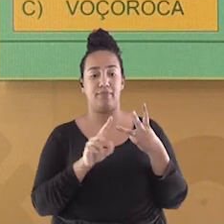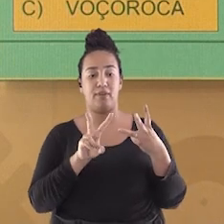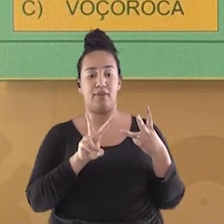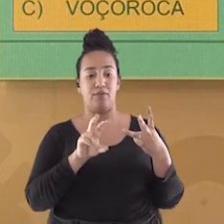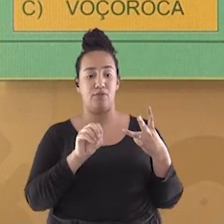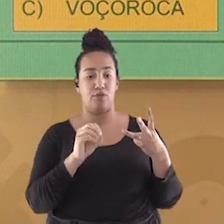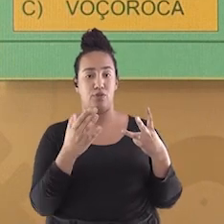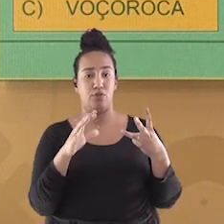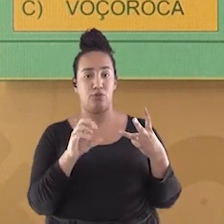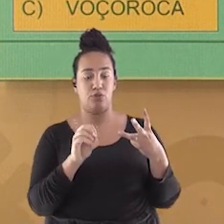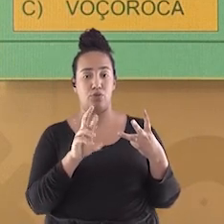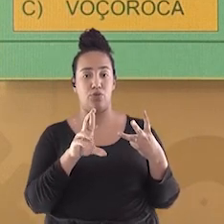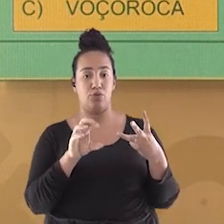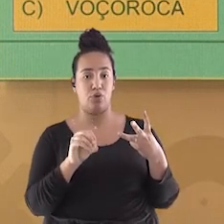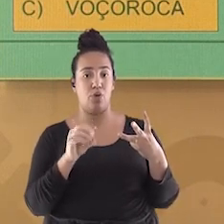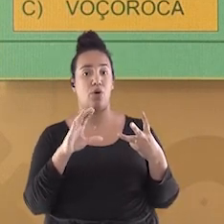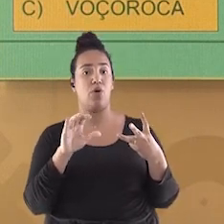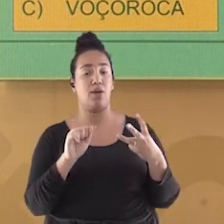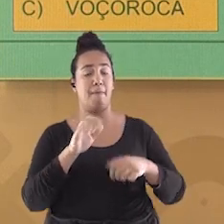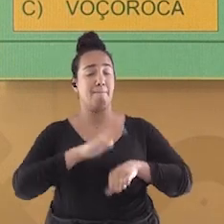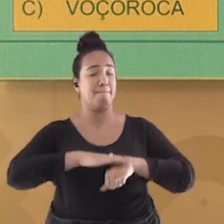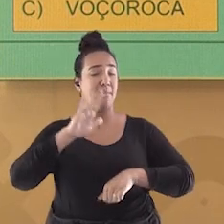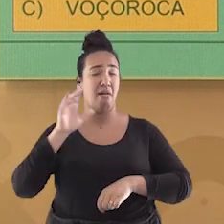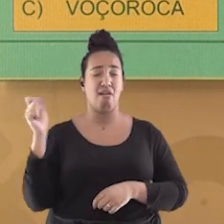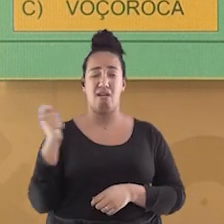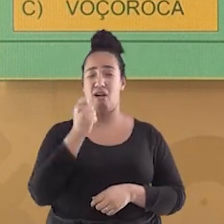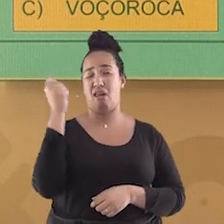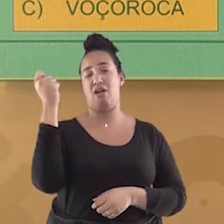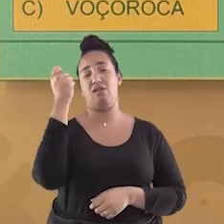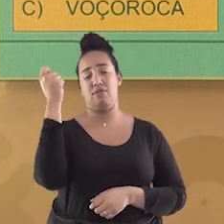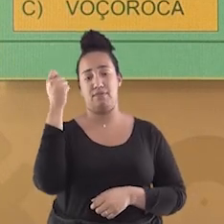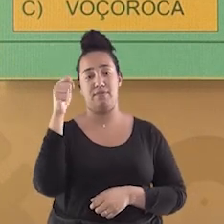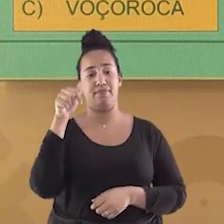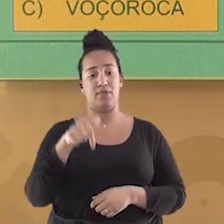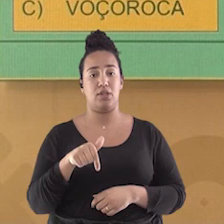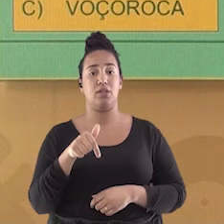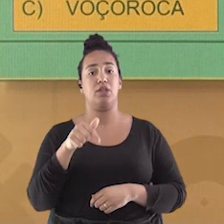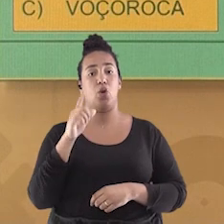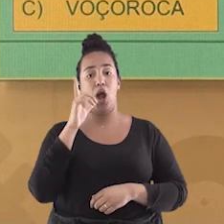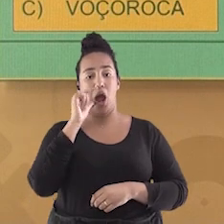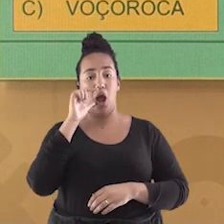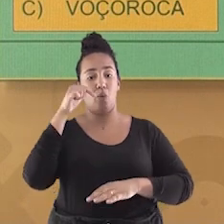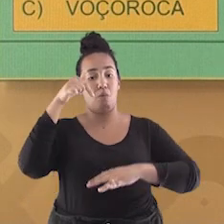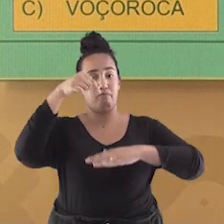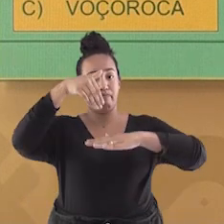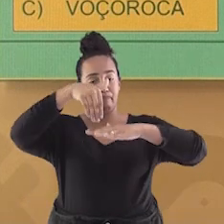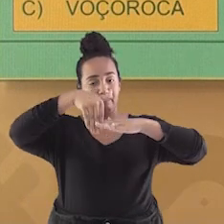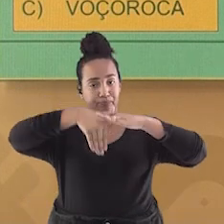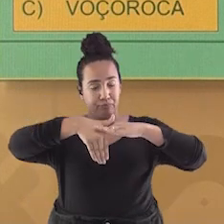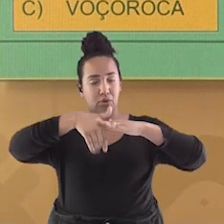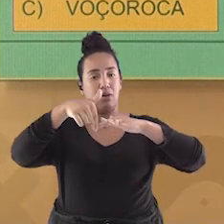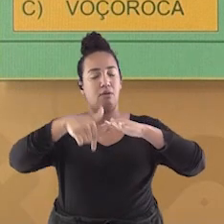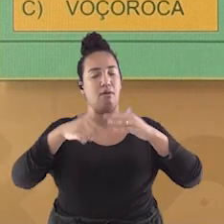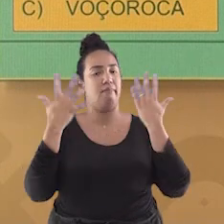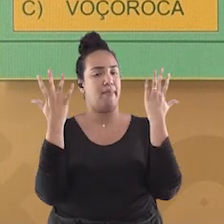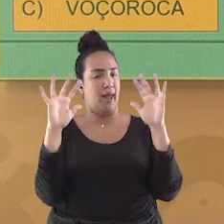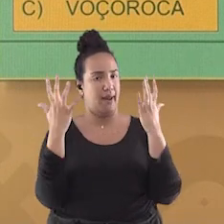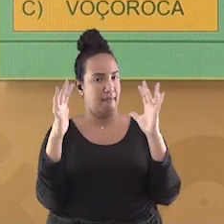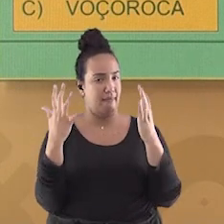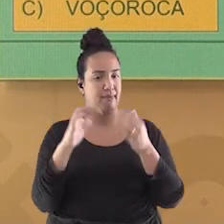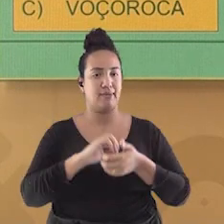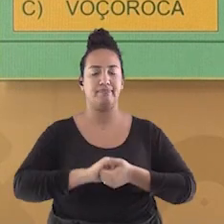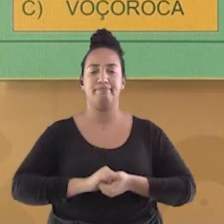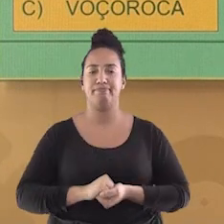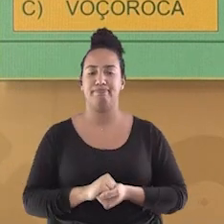Essa erosão é considerada a mais séria, geralmente atinge o lençol freático.